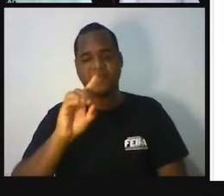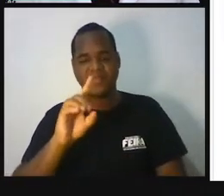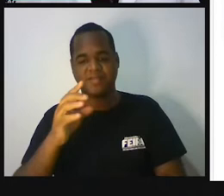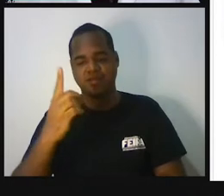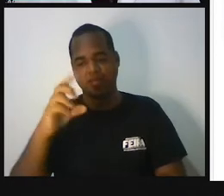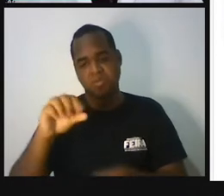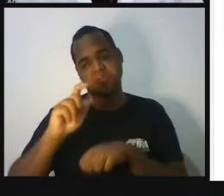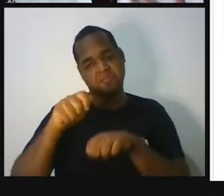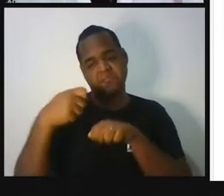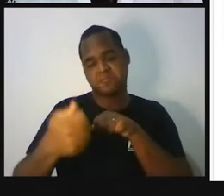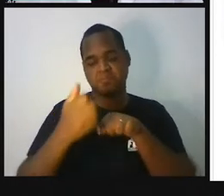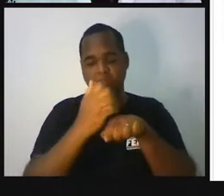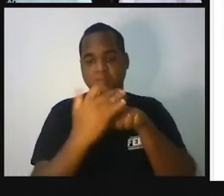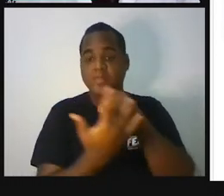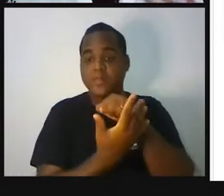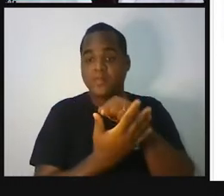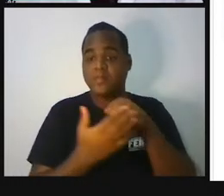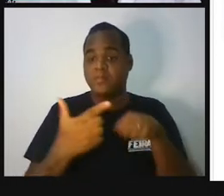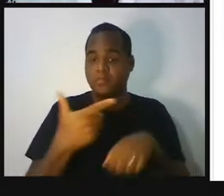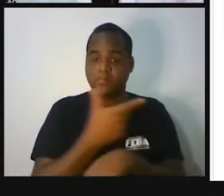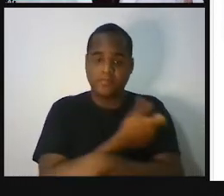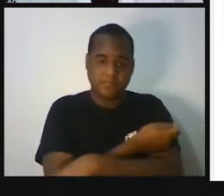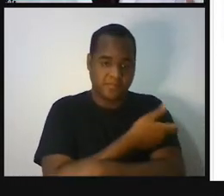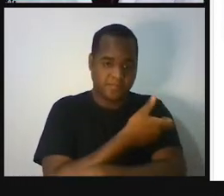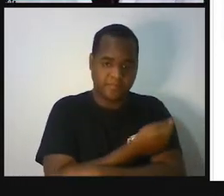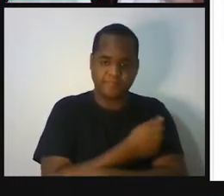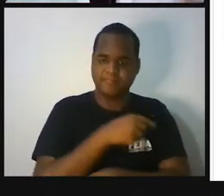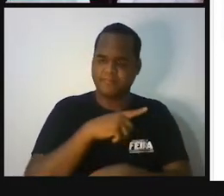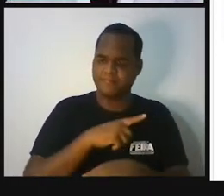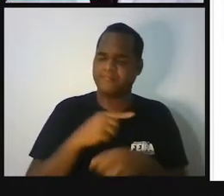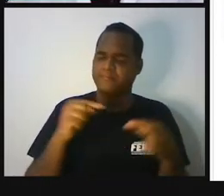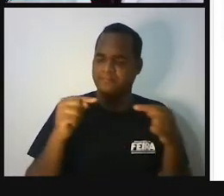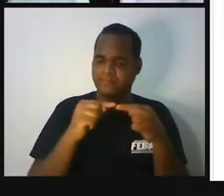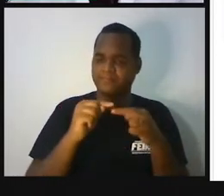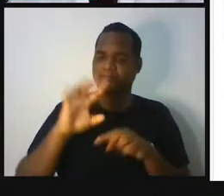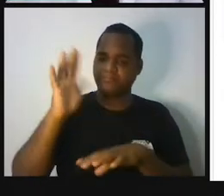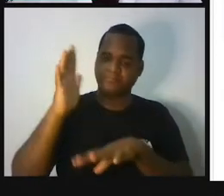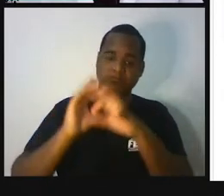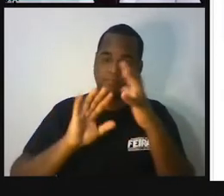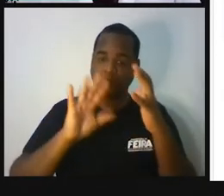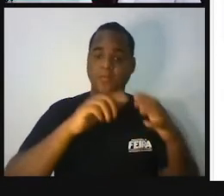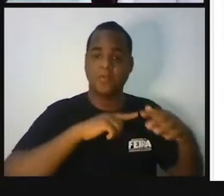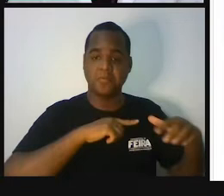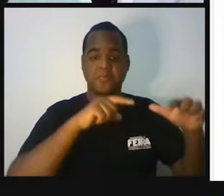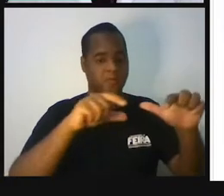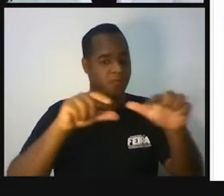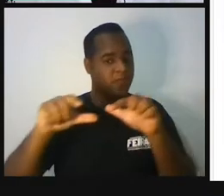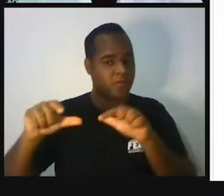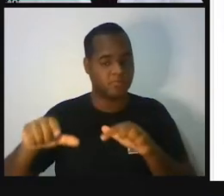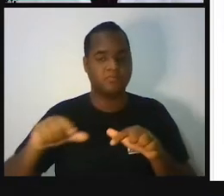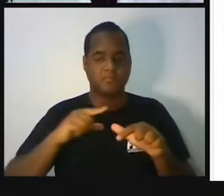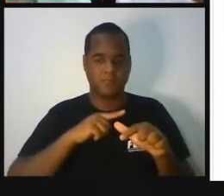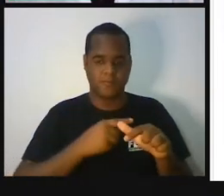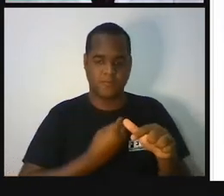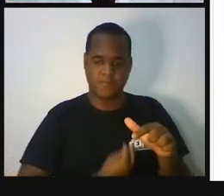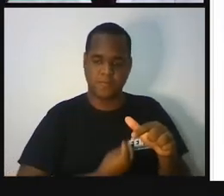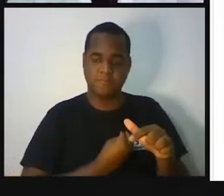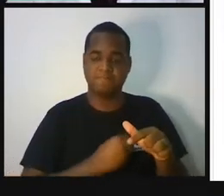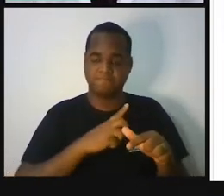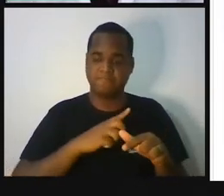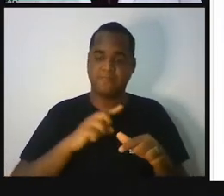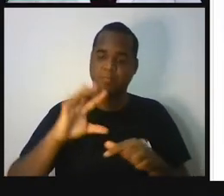19 à então na vacinação a vacinação cal que tá acontecendo muito né que tem acontecido